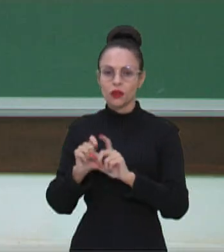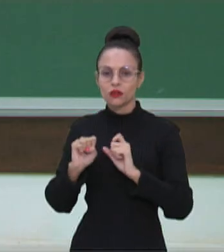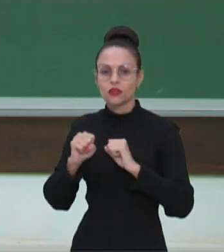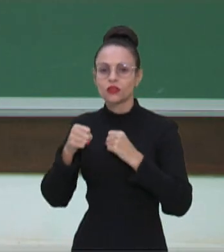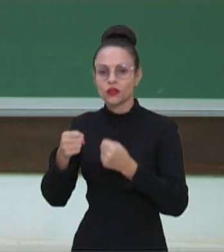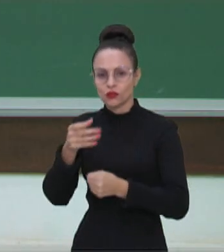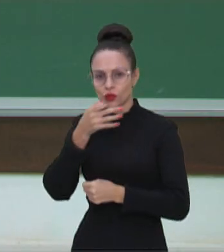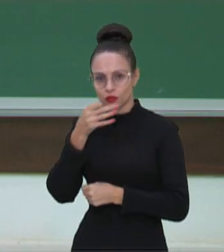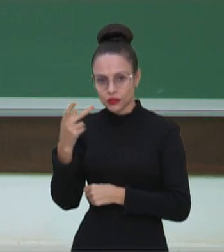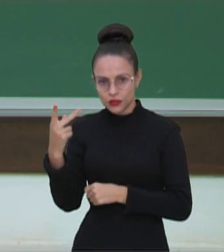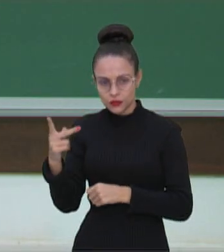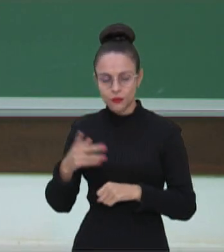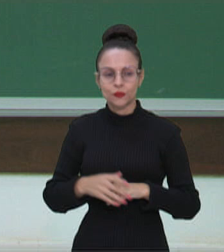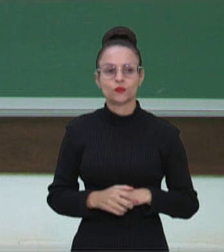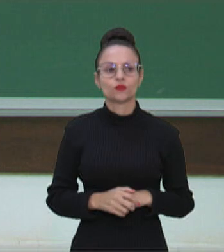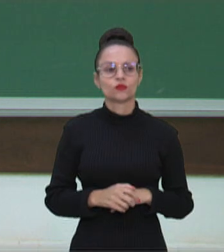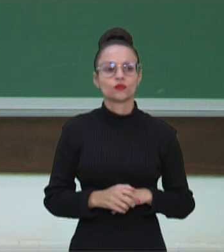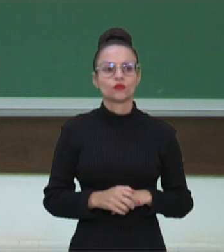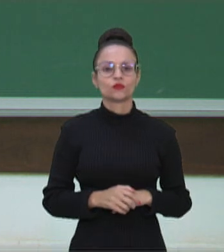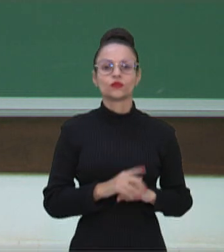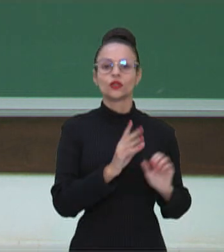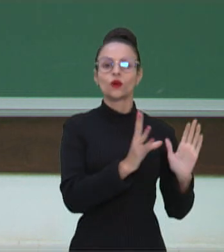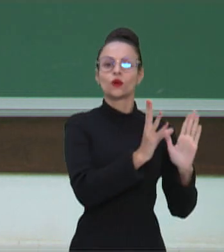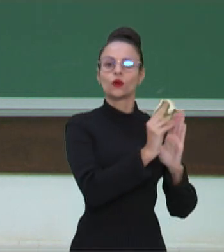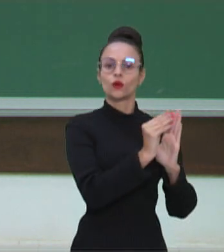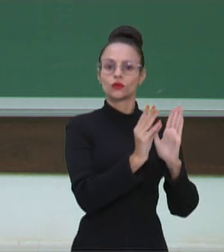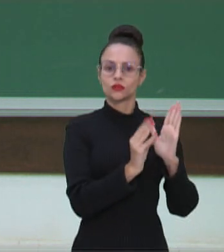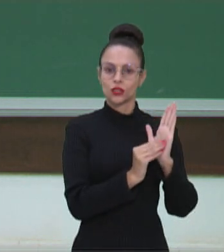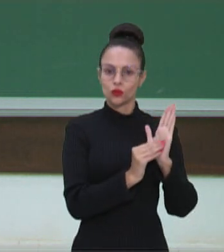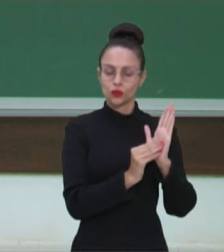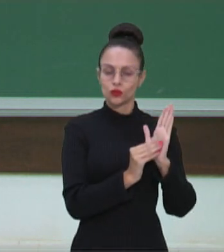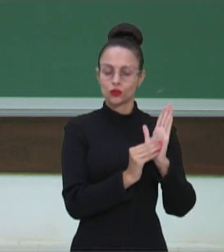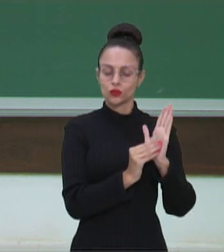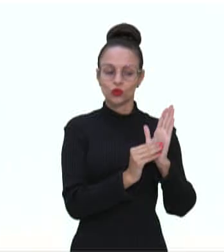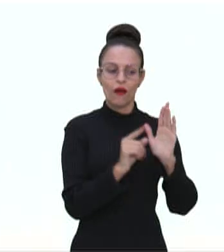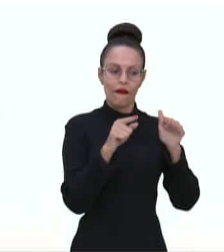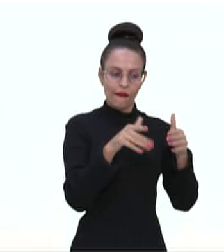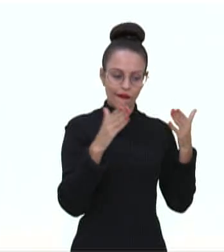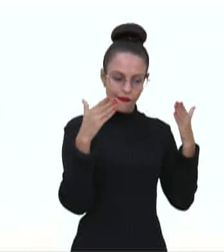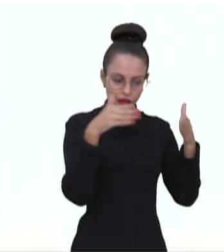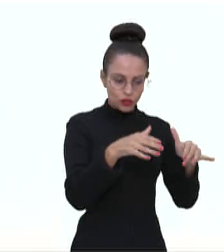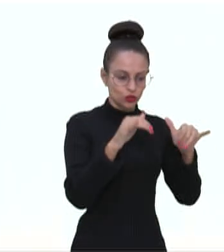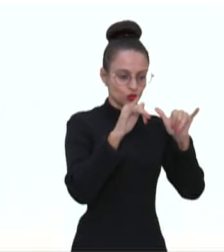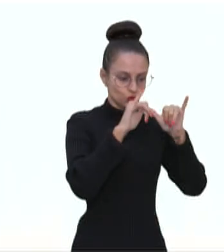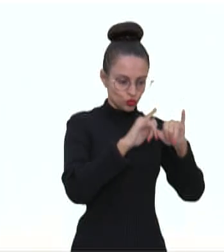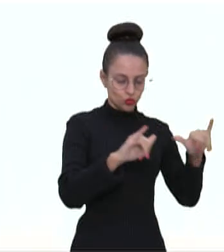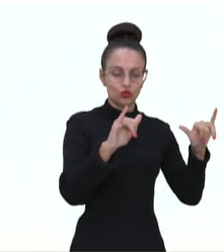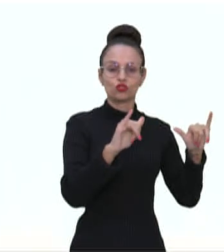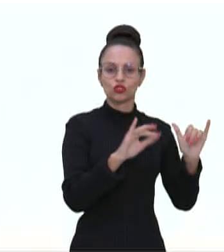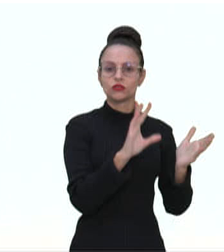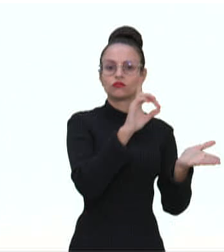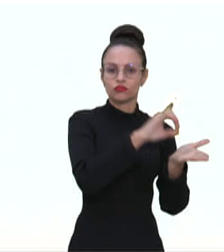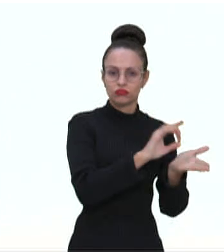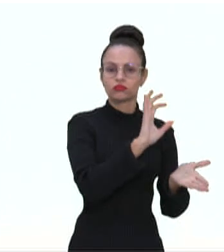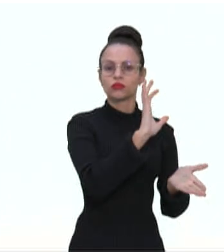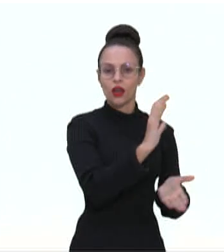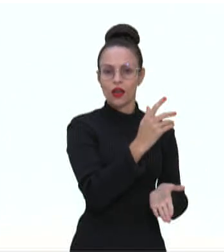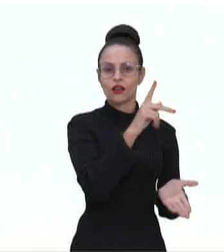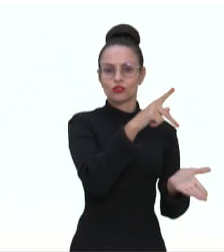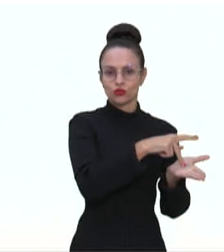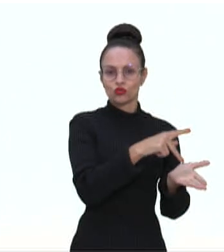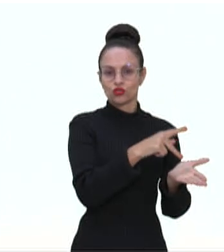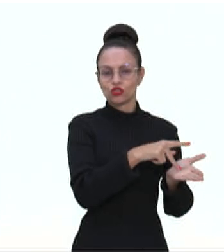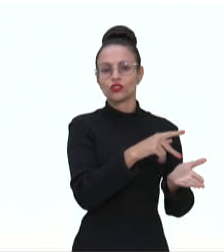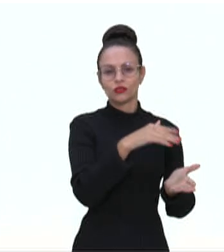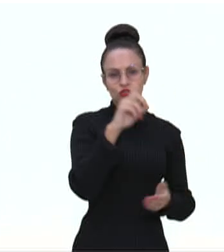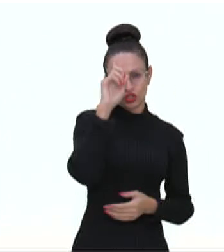veículo de comunicação. O conteúdo. Para a notícia, fatos reais, atuais e cotidianos, e